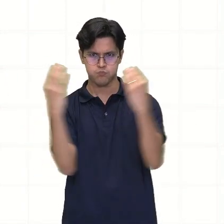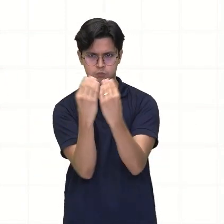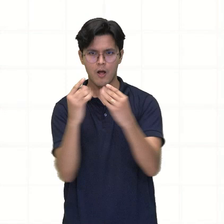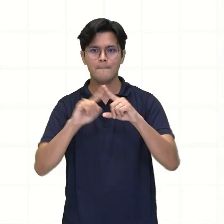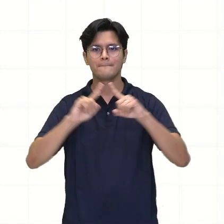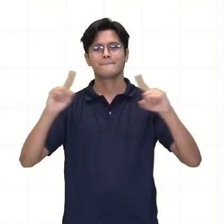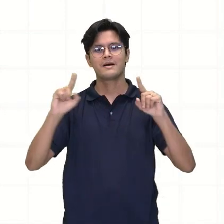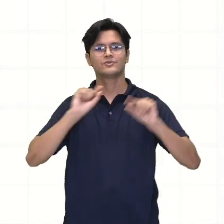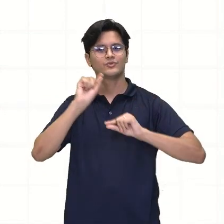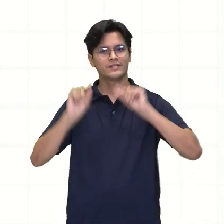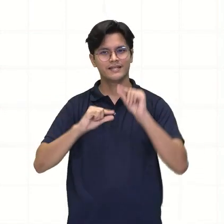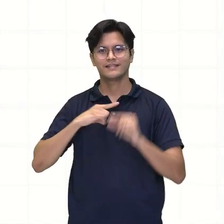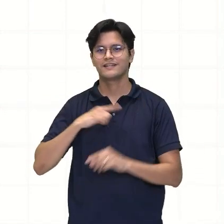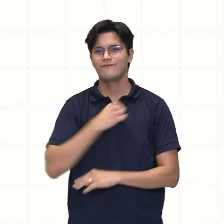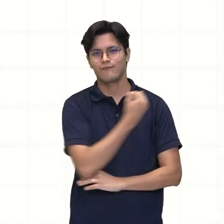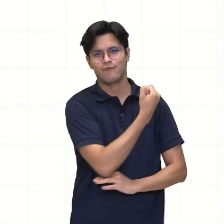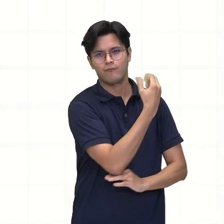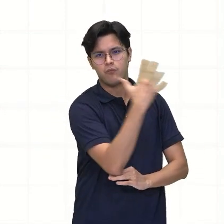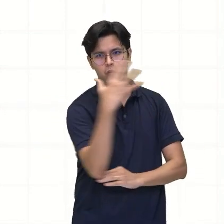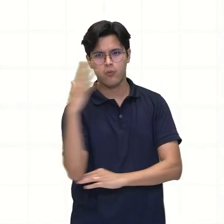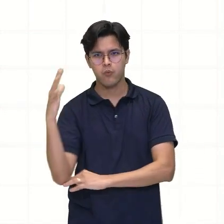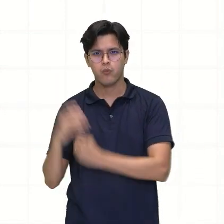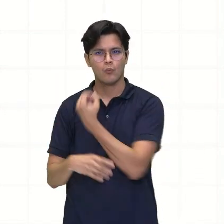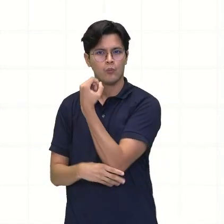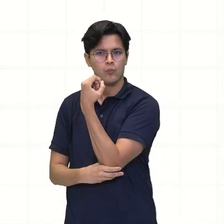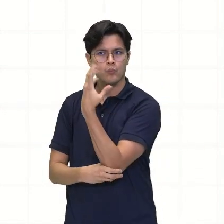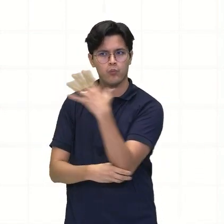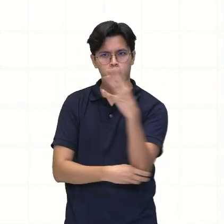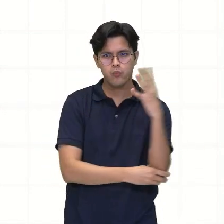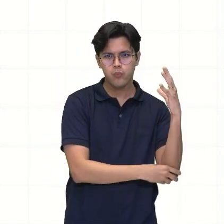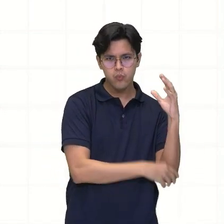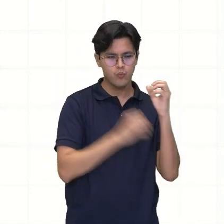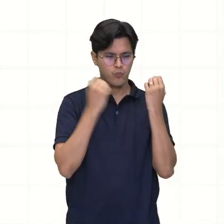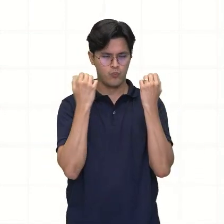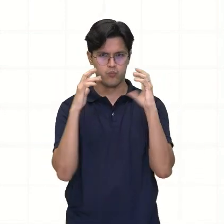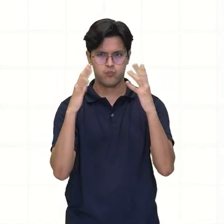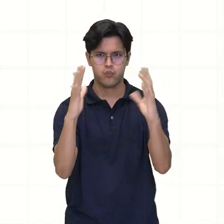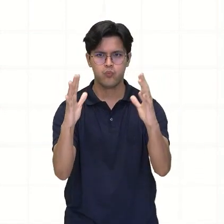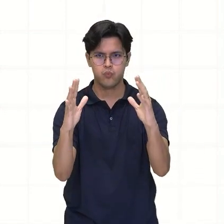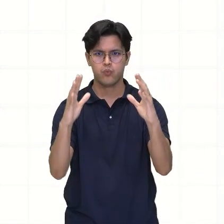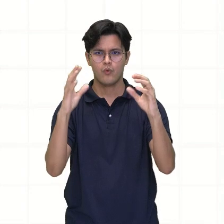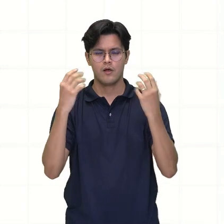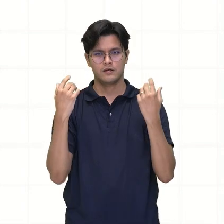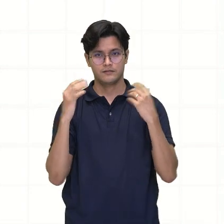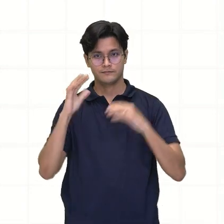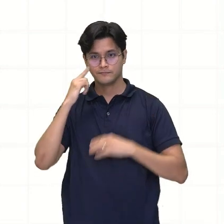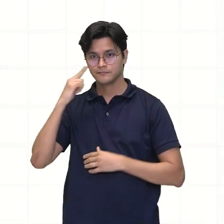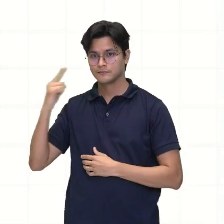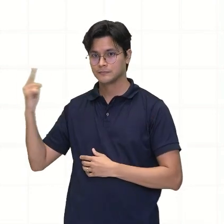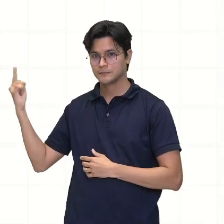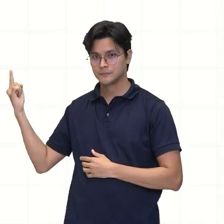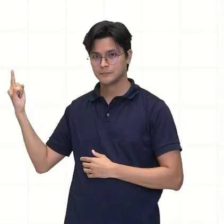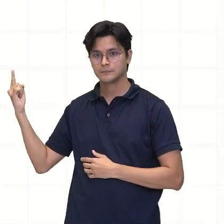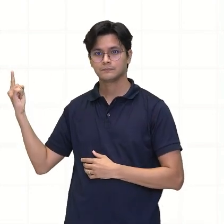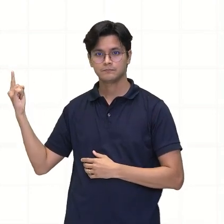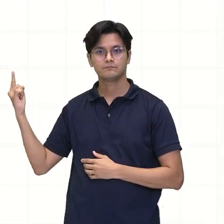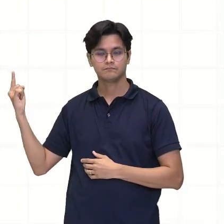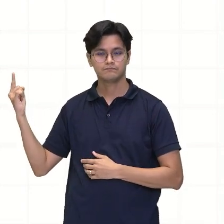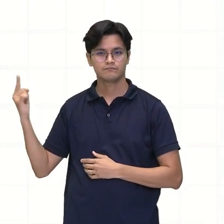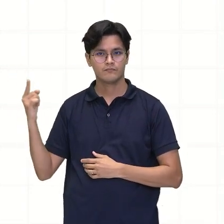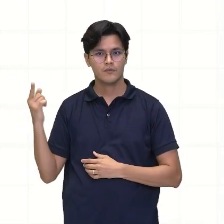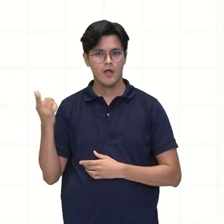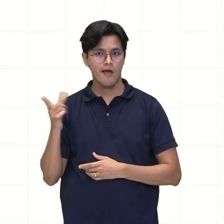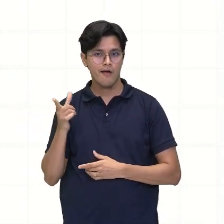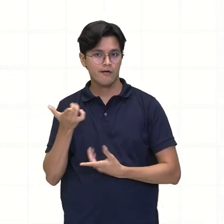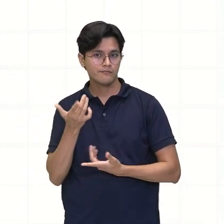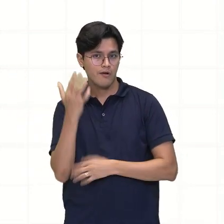diversas espécies aí de árvores, né, que compõem essa flora amazônica, tá bom? E essa proximidade, né, que a